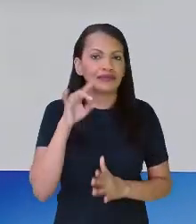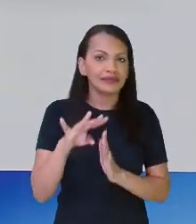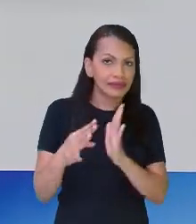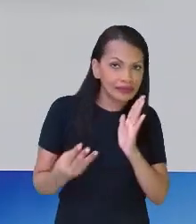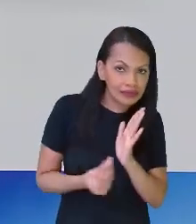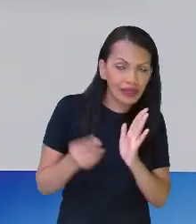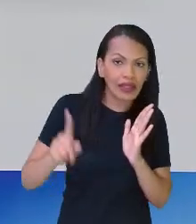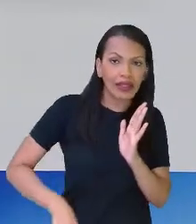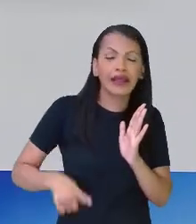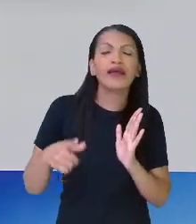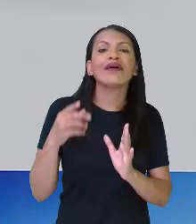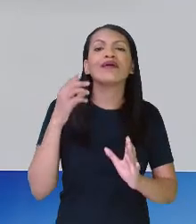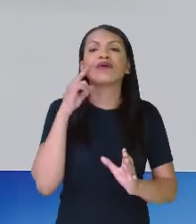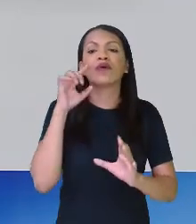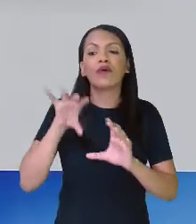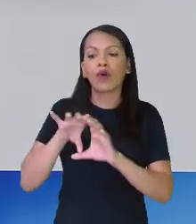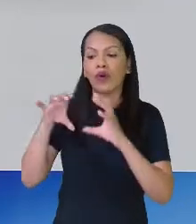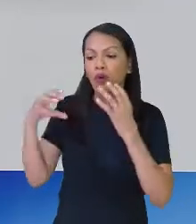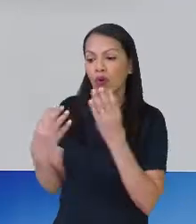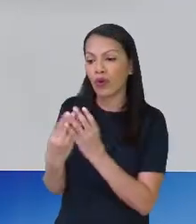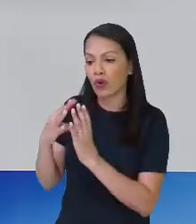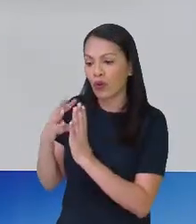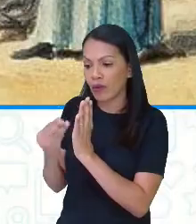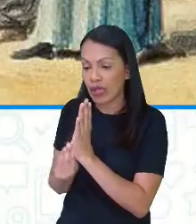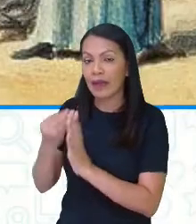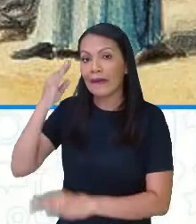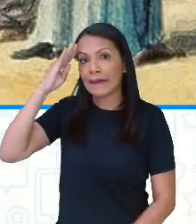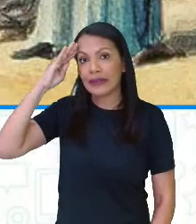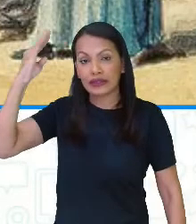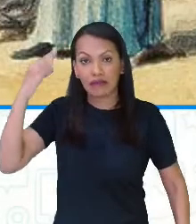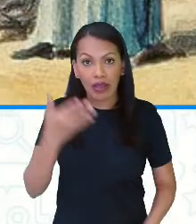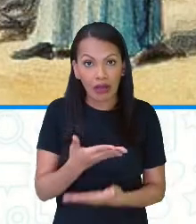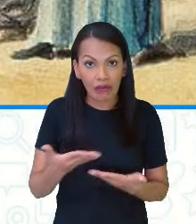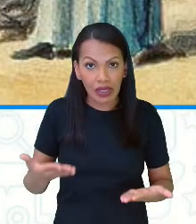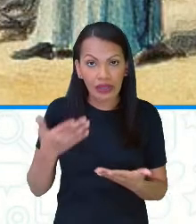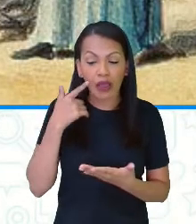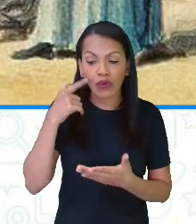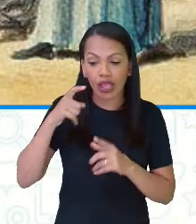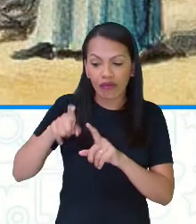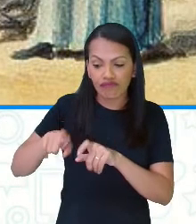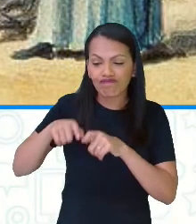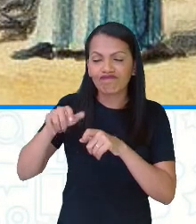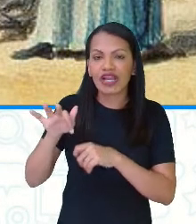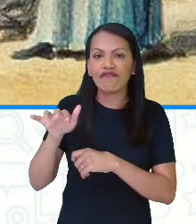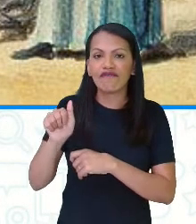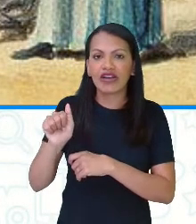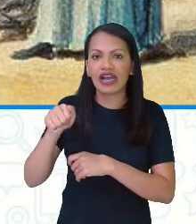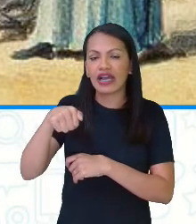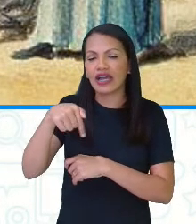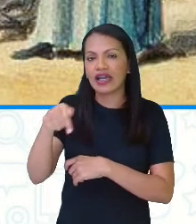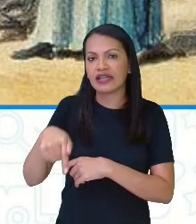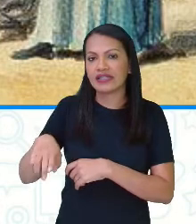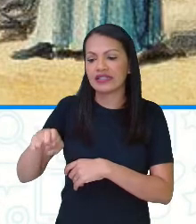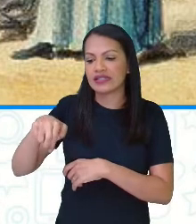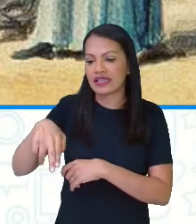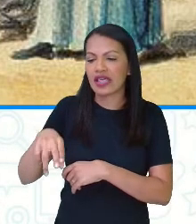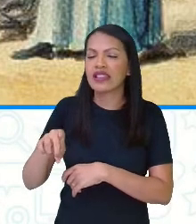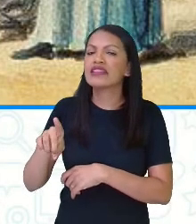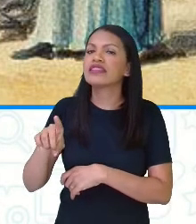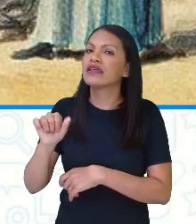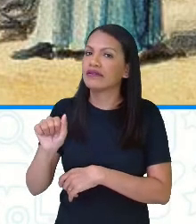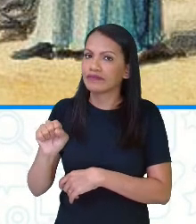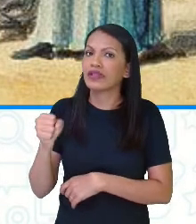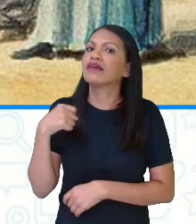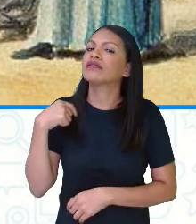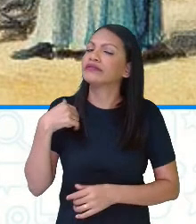eram comunidades formadas por escravos fugidos, principalmente das fazendas. Porque nas cidades, gente, também tinha pessoas